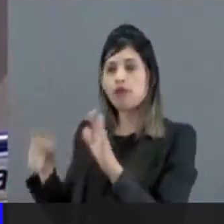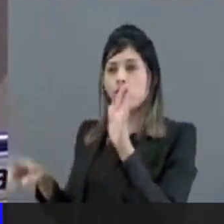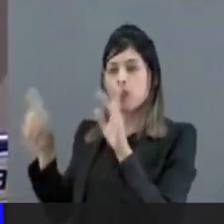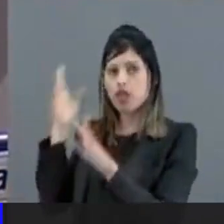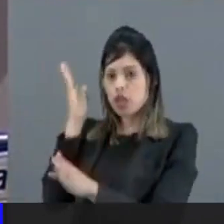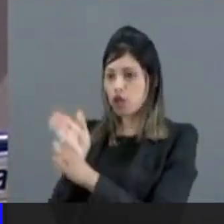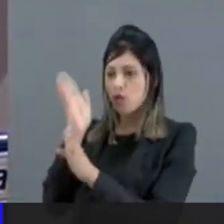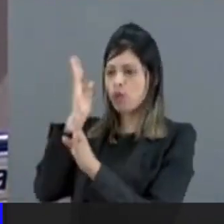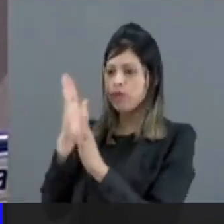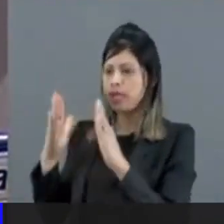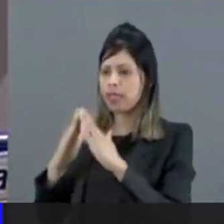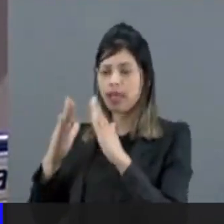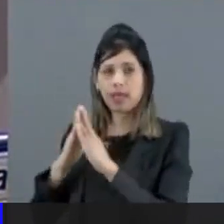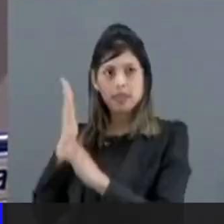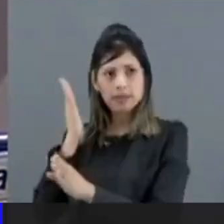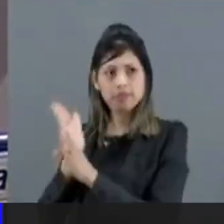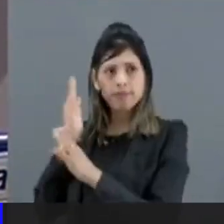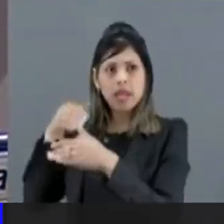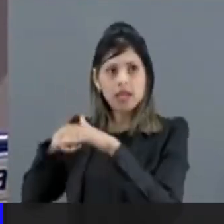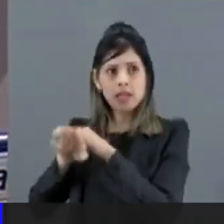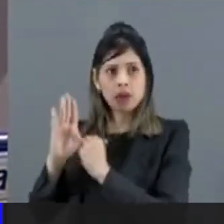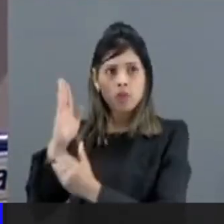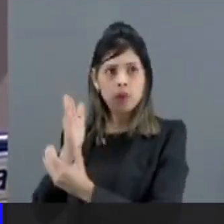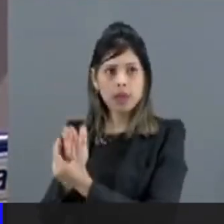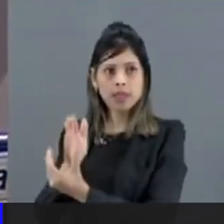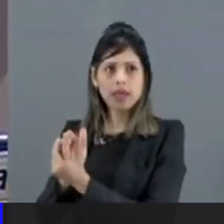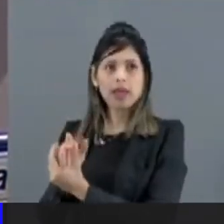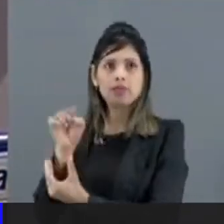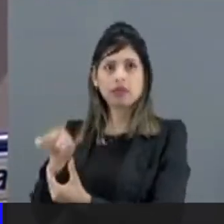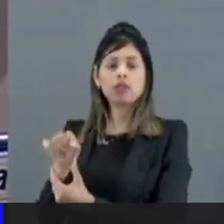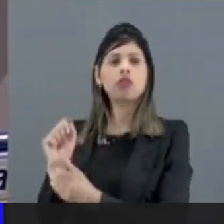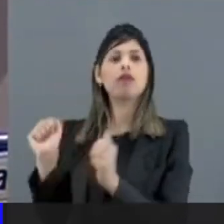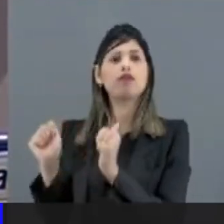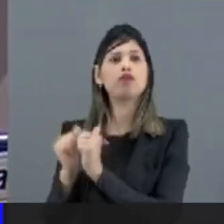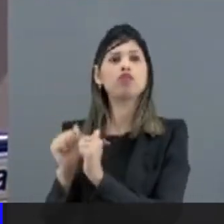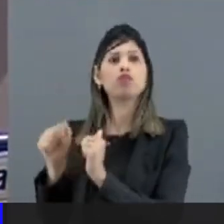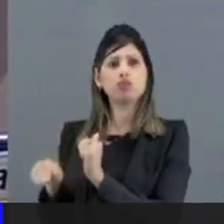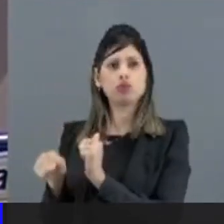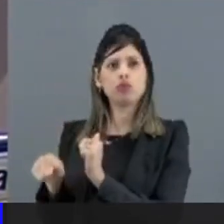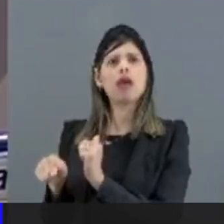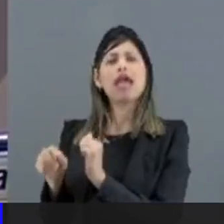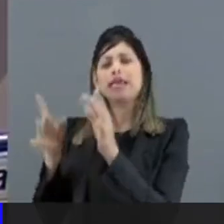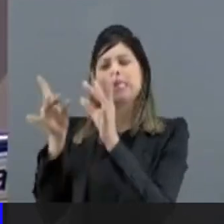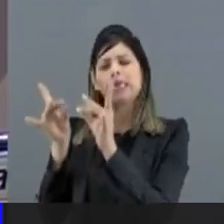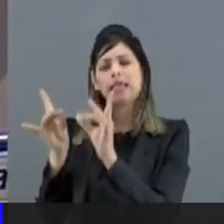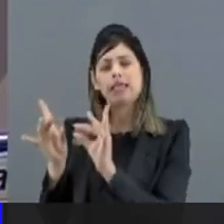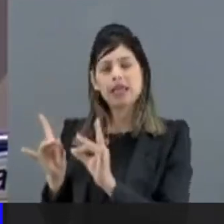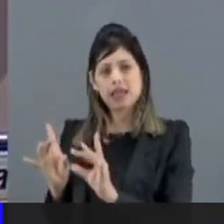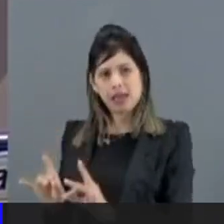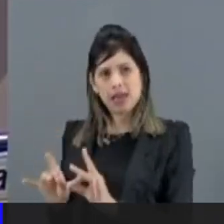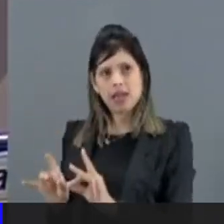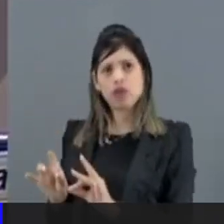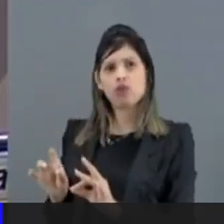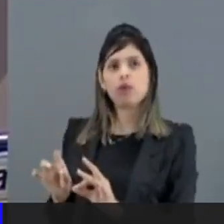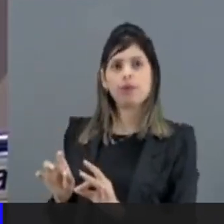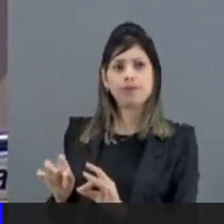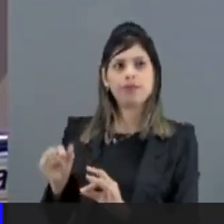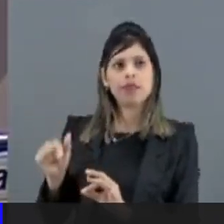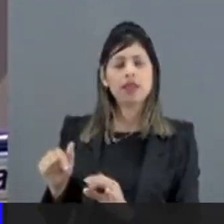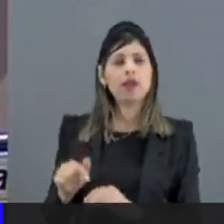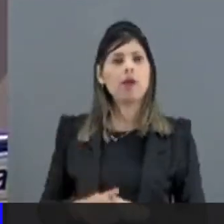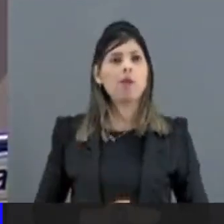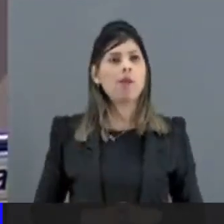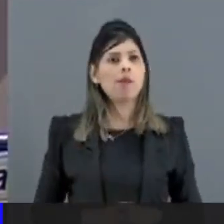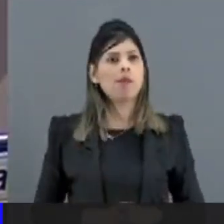circularam que Inclusive a que estava de posse do Mauro Sid seria uma minuta mais exclusiva essa aqui do Anderson